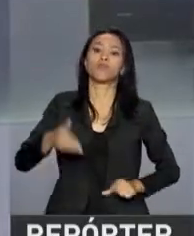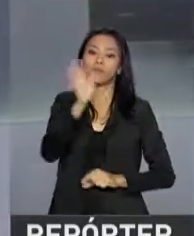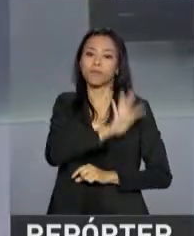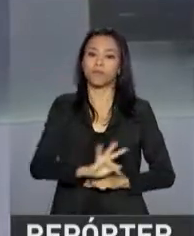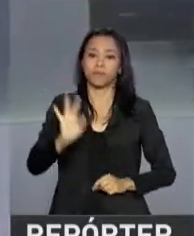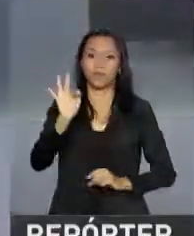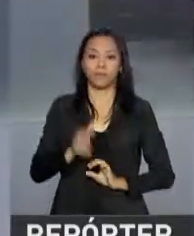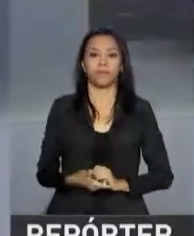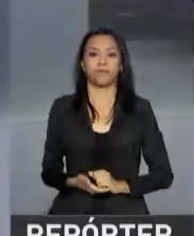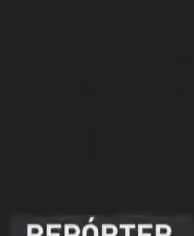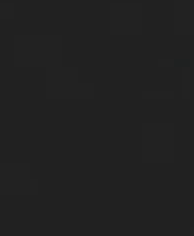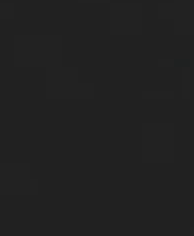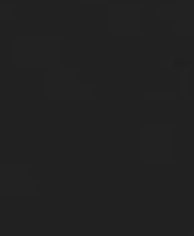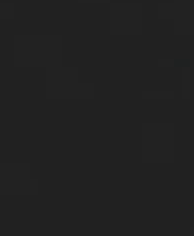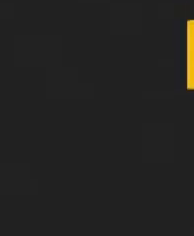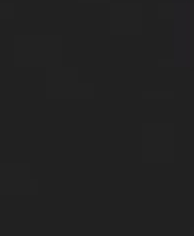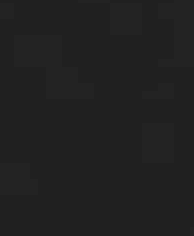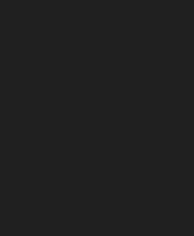federal